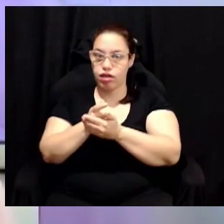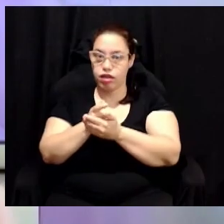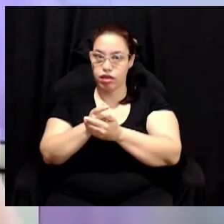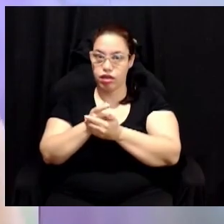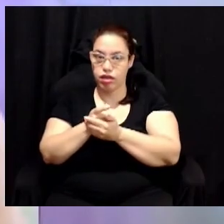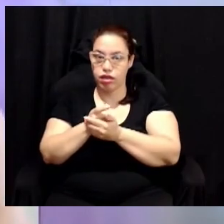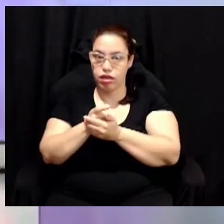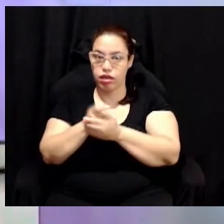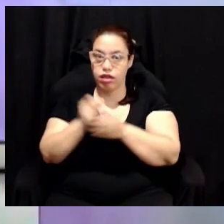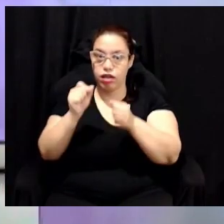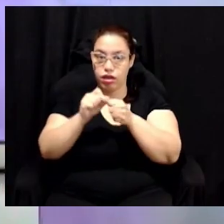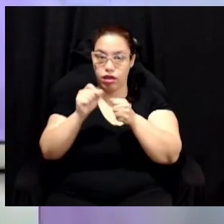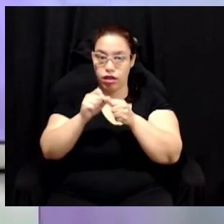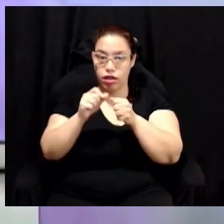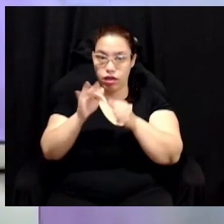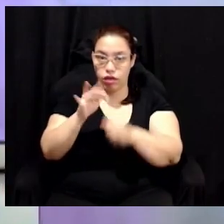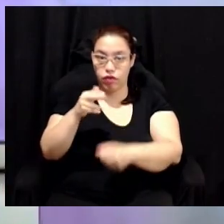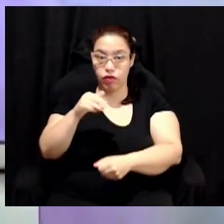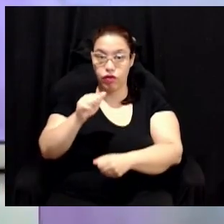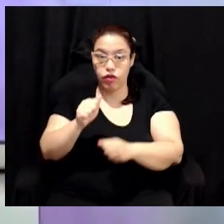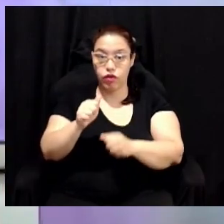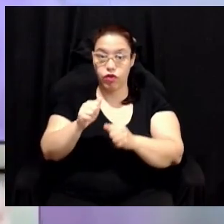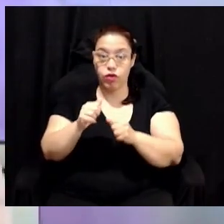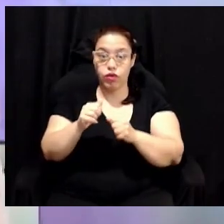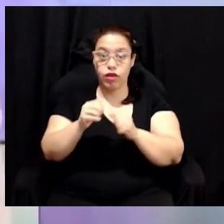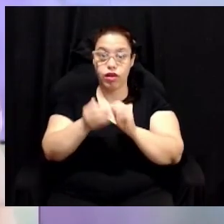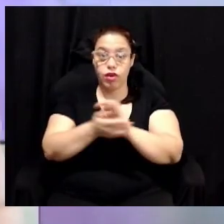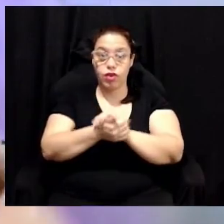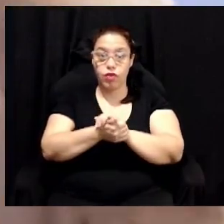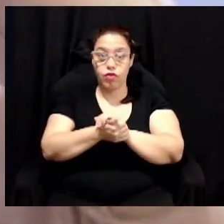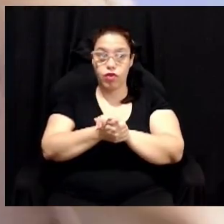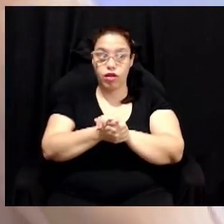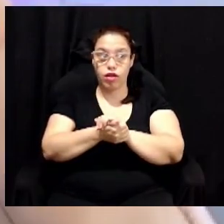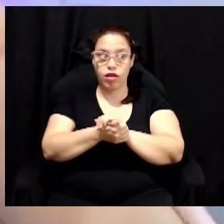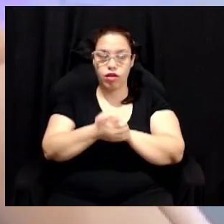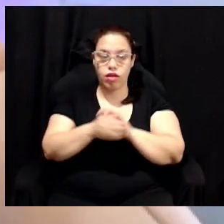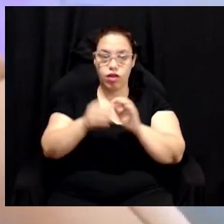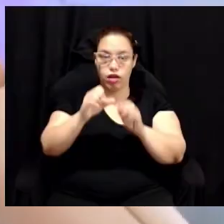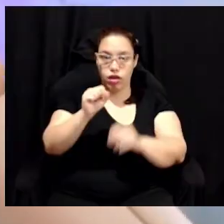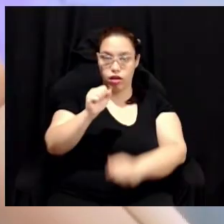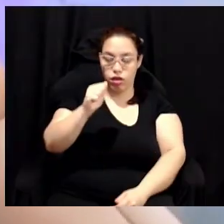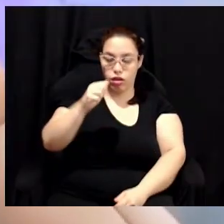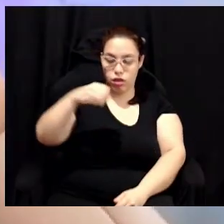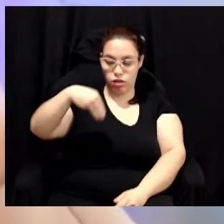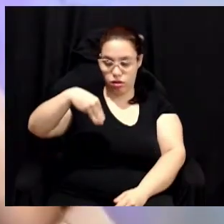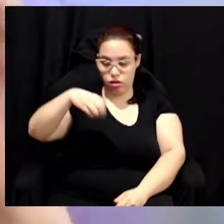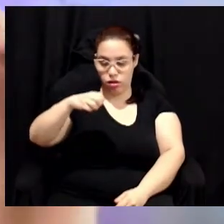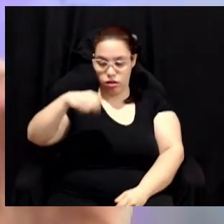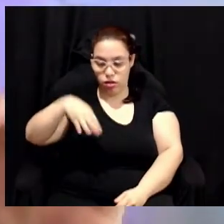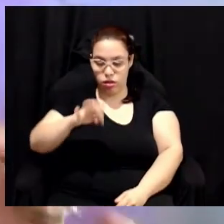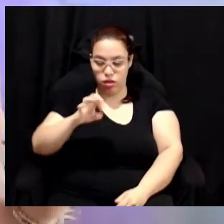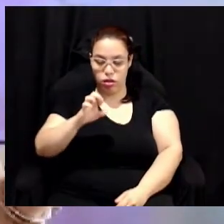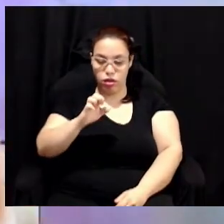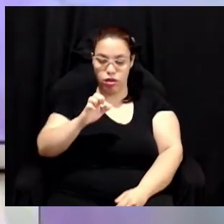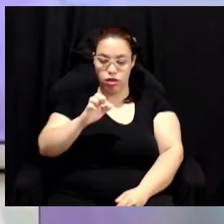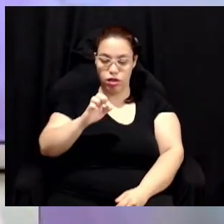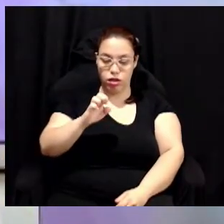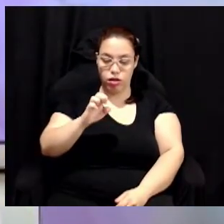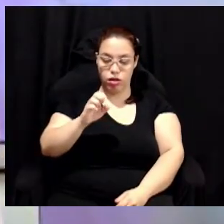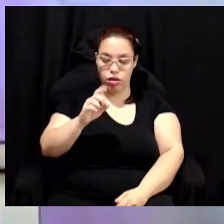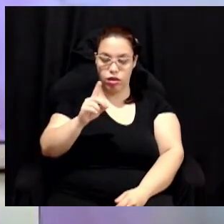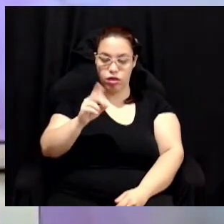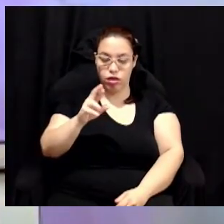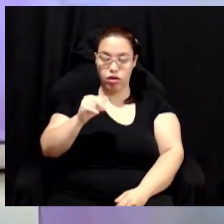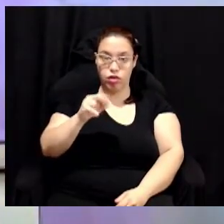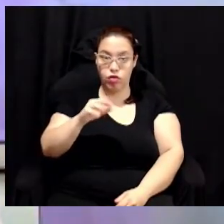comprar no mercado, você vai fazer a sua farinha em casa. Presta atenção todo mundo. Compra lá a sementinha, semente de linhaça dourada, pega